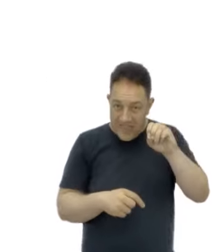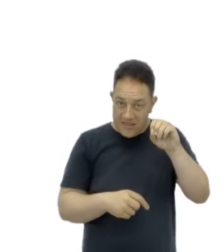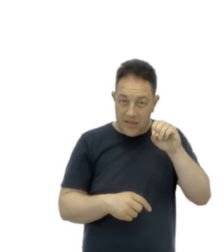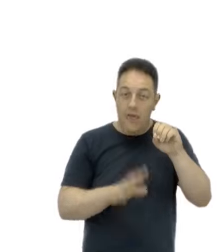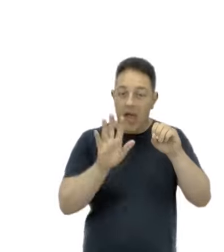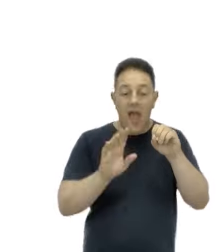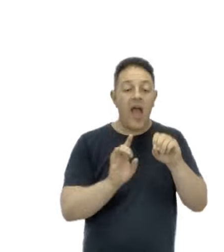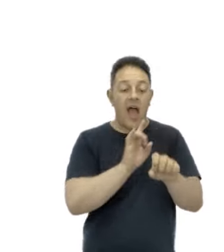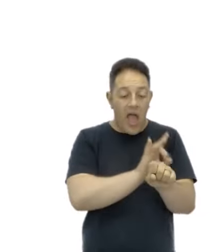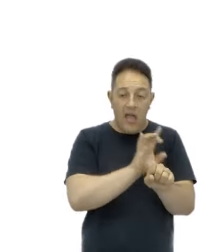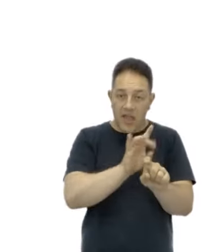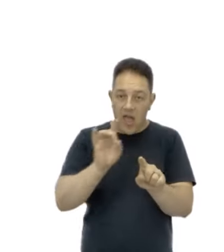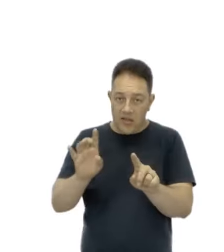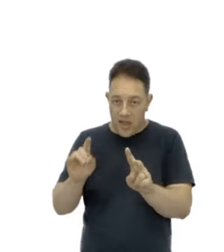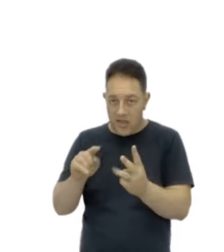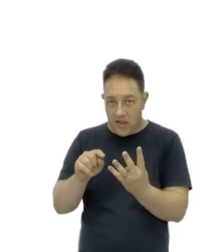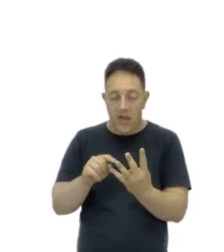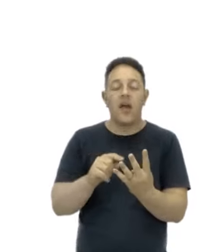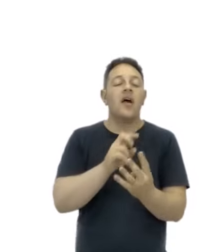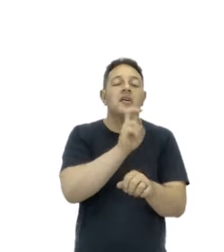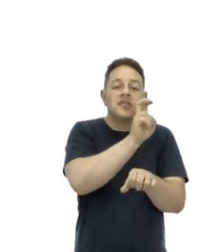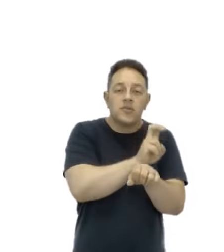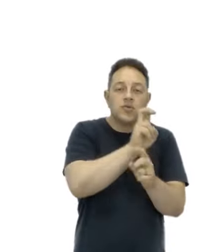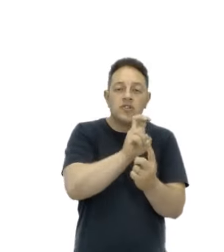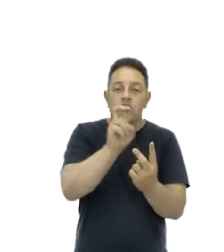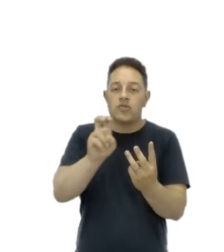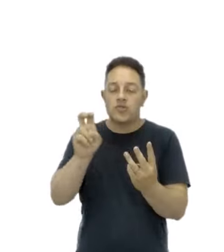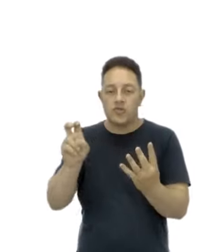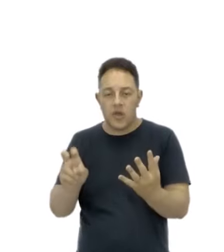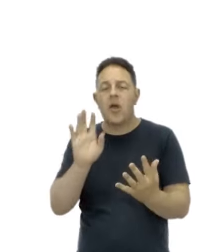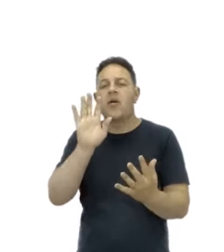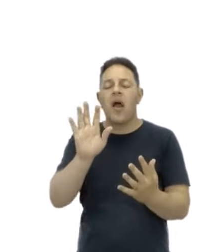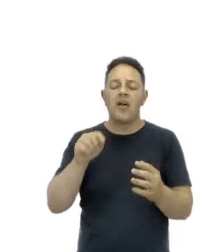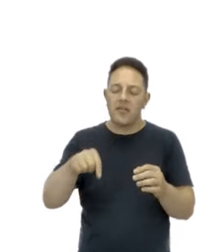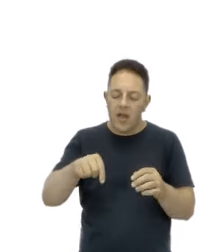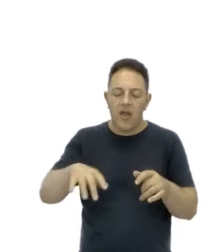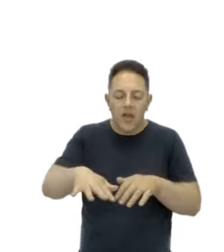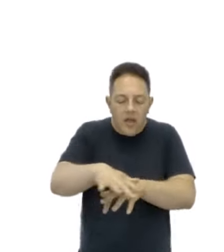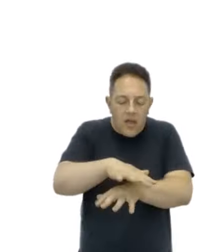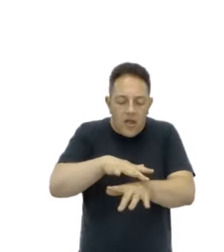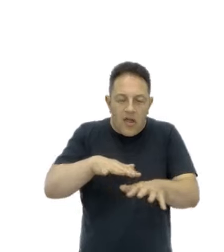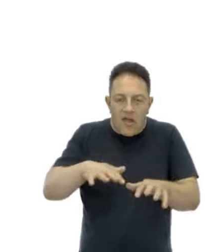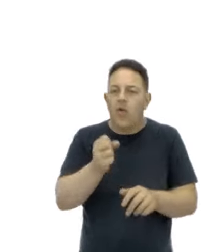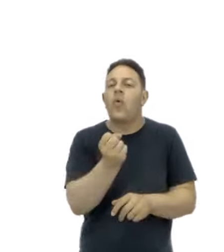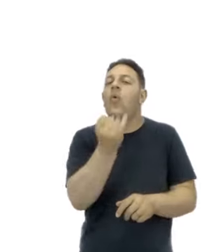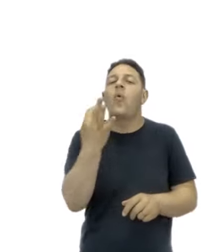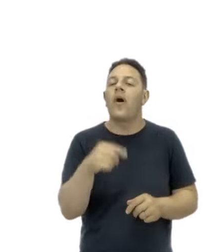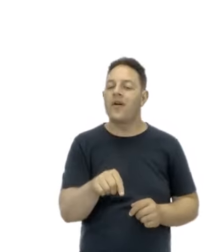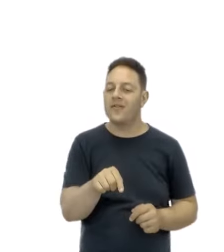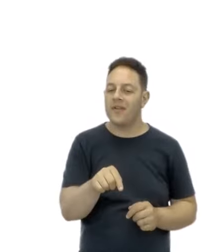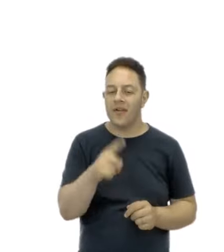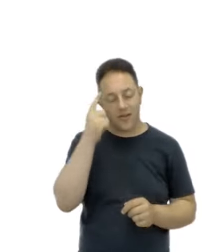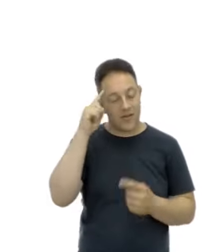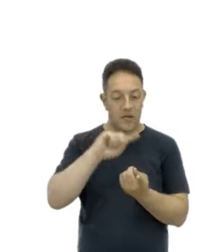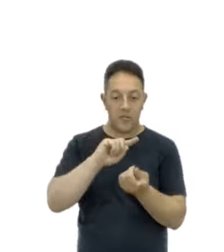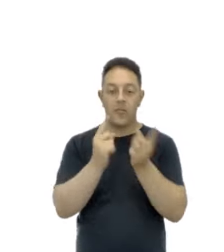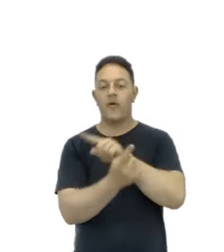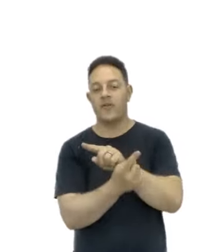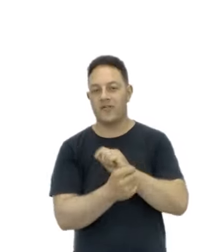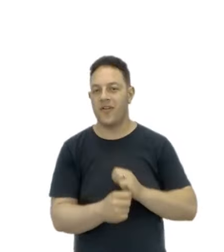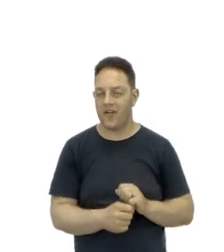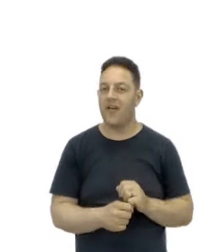joaninha tem 5 pintinhas. Quantas joaninhas tinha no quintal? Então, essa mudança ela fica visível